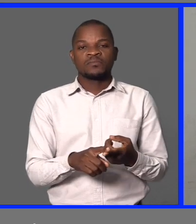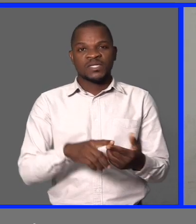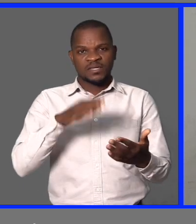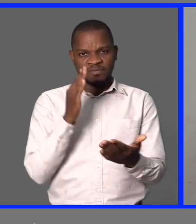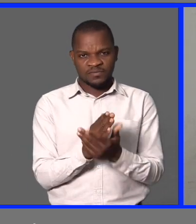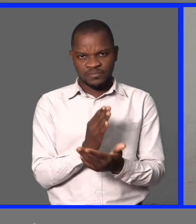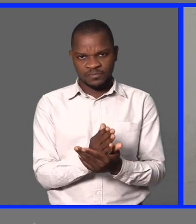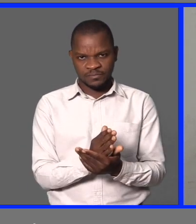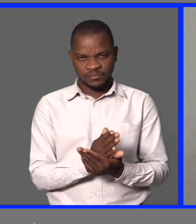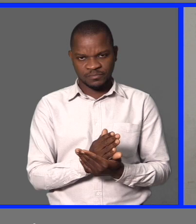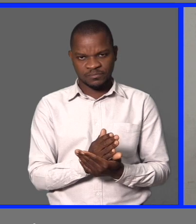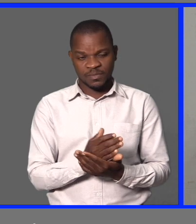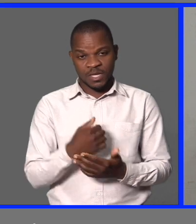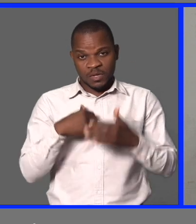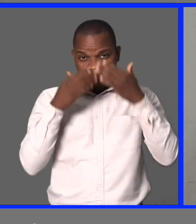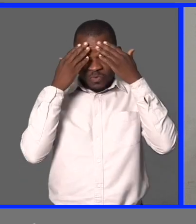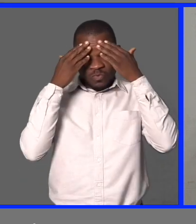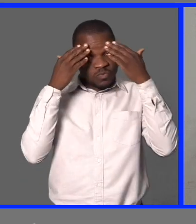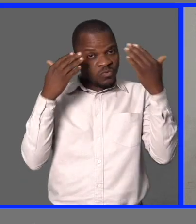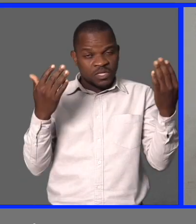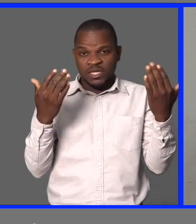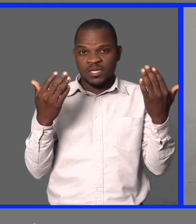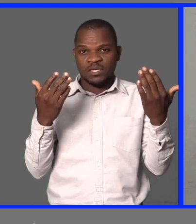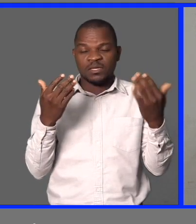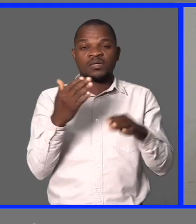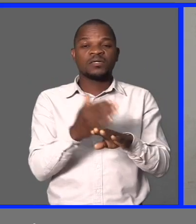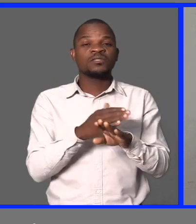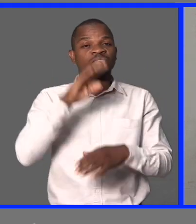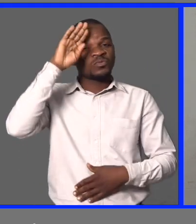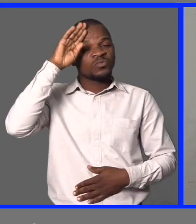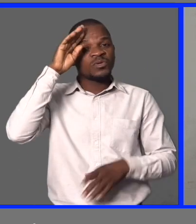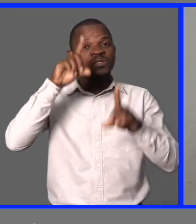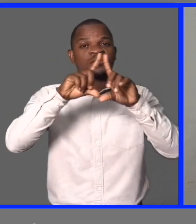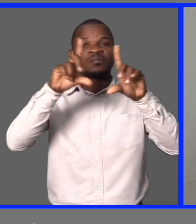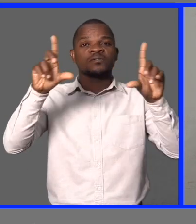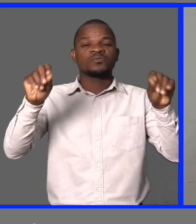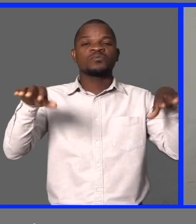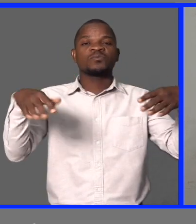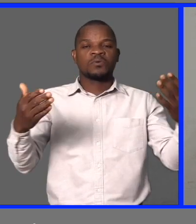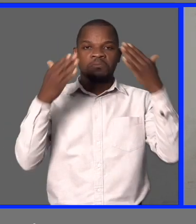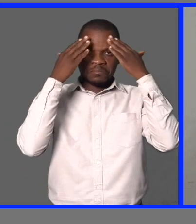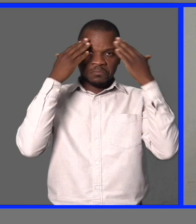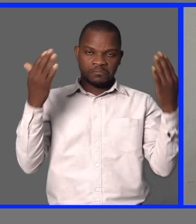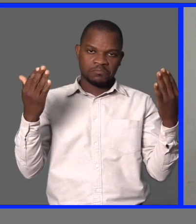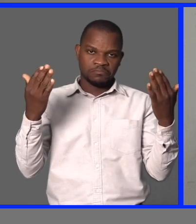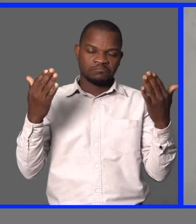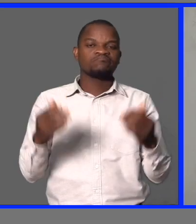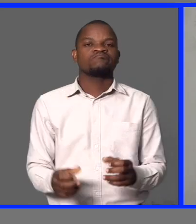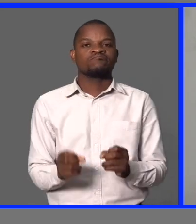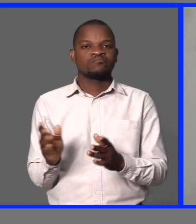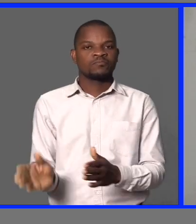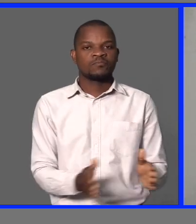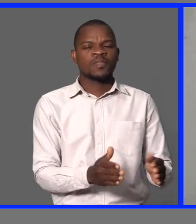suspeita. Então, na verdade, eu não sei até agora qual era o tipo de doença que eu tinha. Eu sei que fiquei muito doente, na verdade.